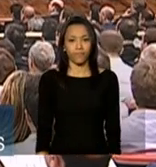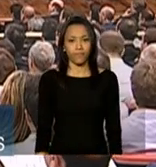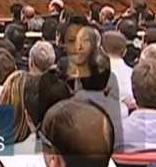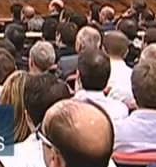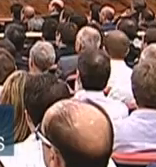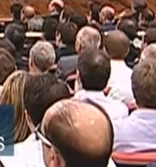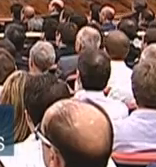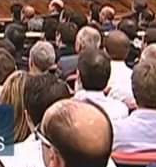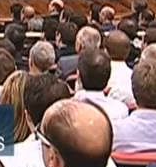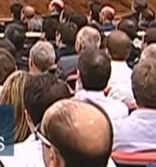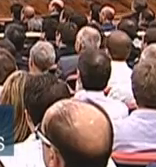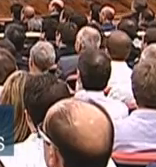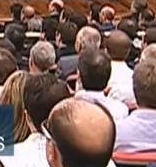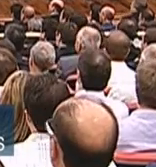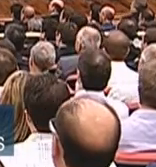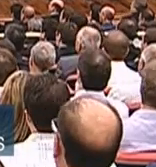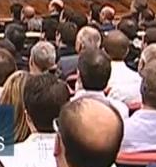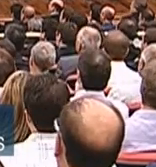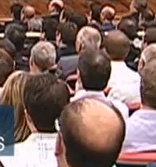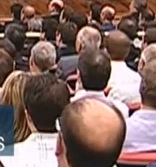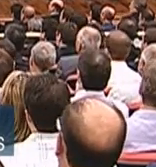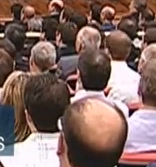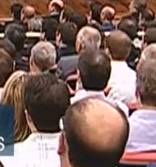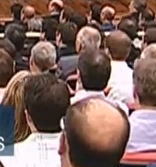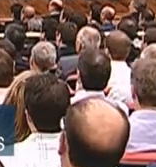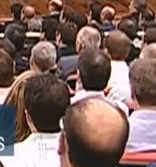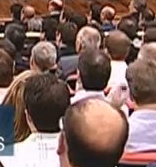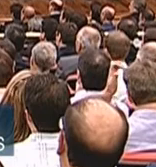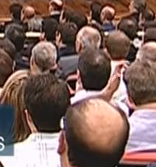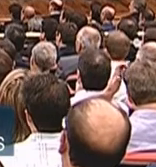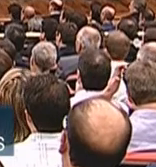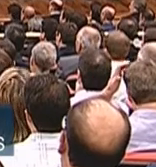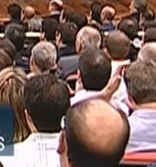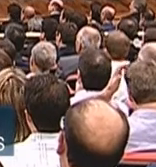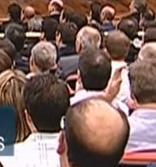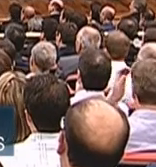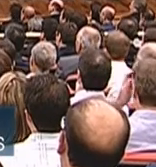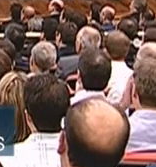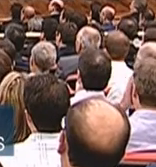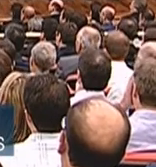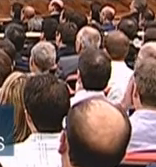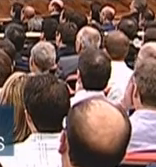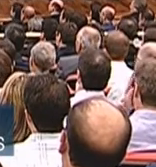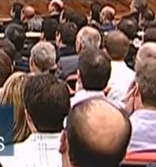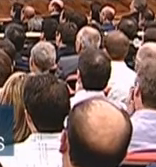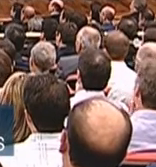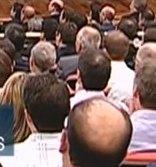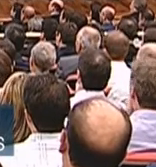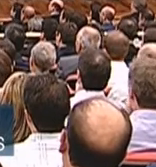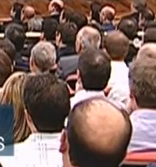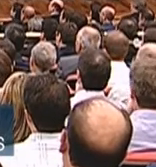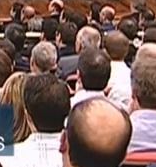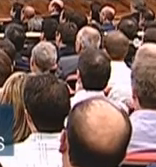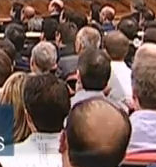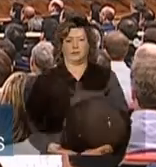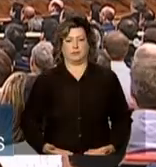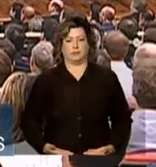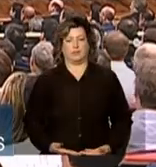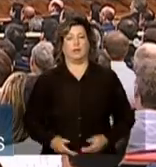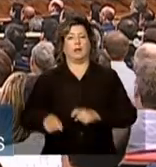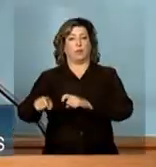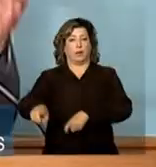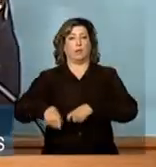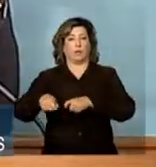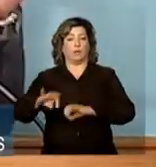se desenvolvendo. Os prefeitos são testemunhas que os agricultores, com as linhas de crédito, têm conseguido aumentar a sua produção e a